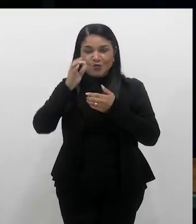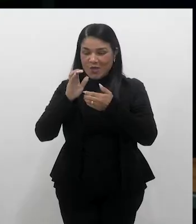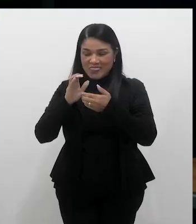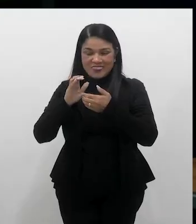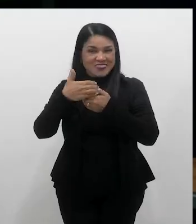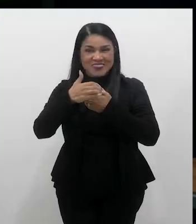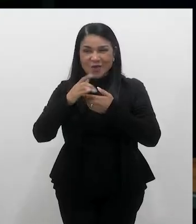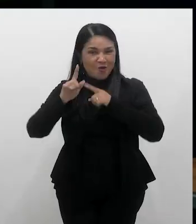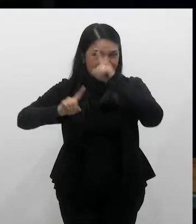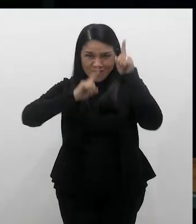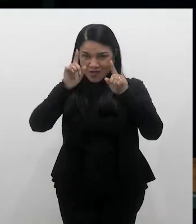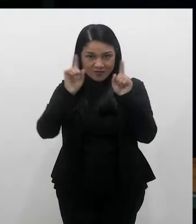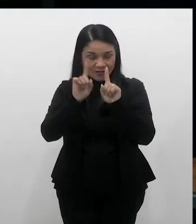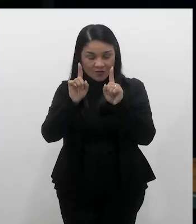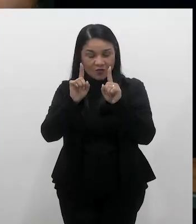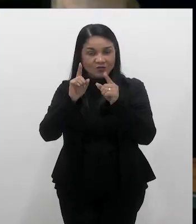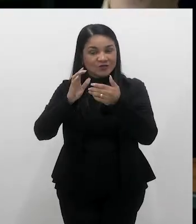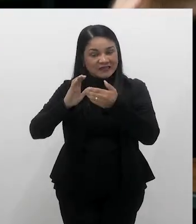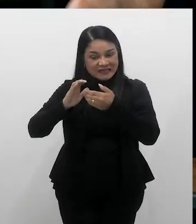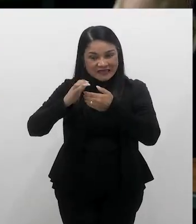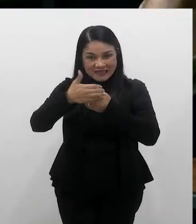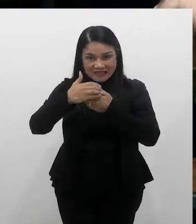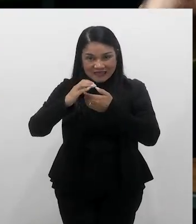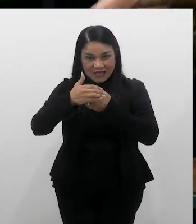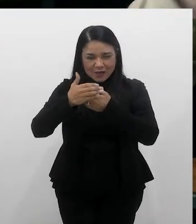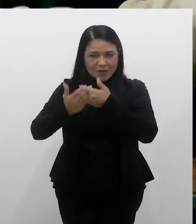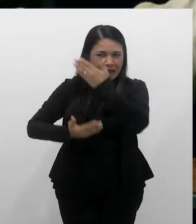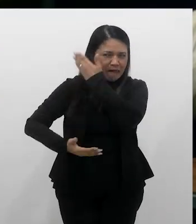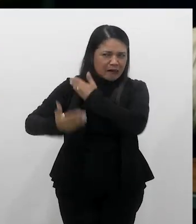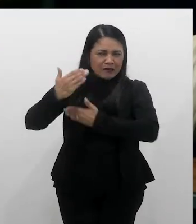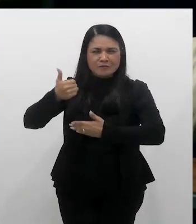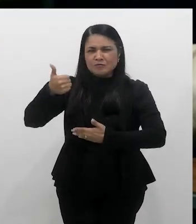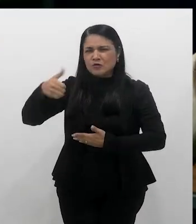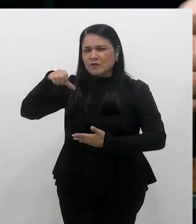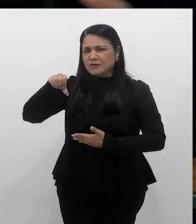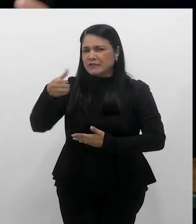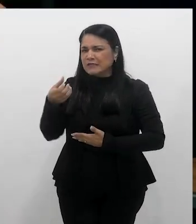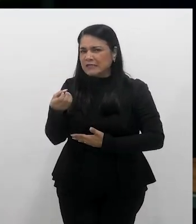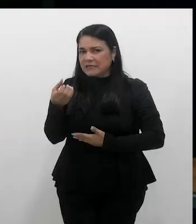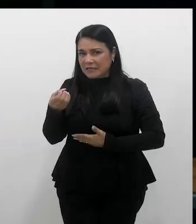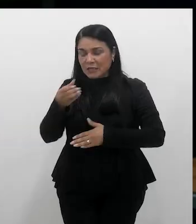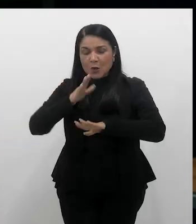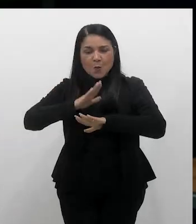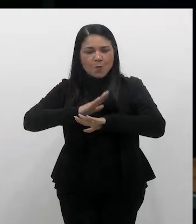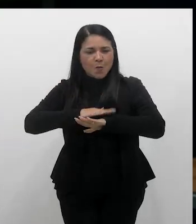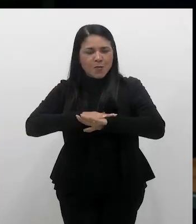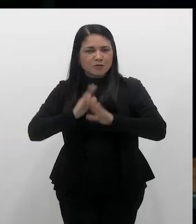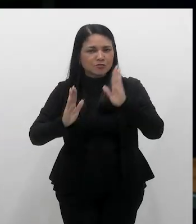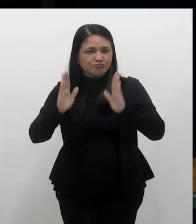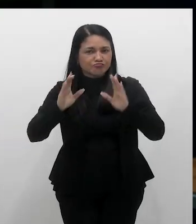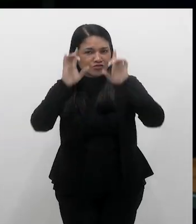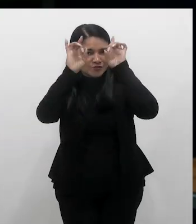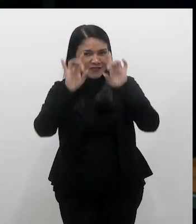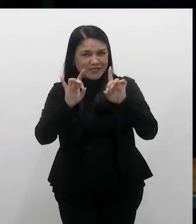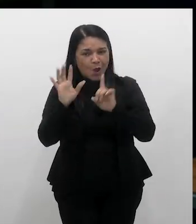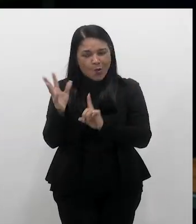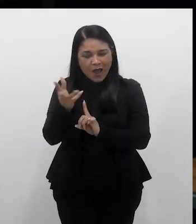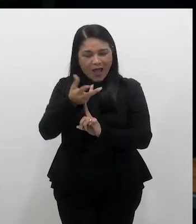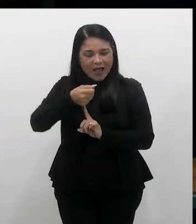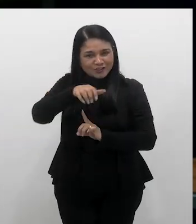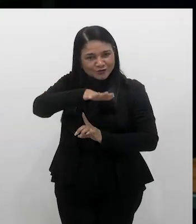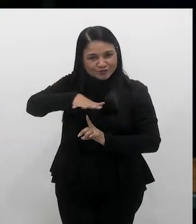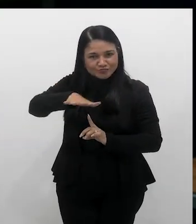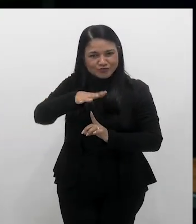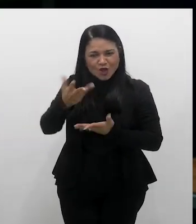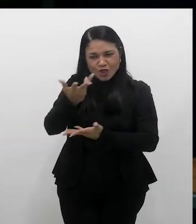gente inventou, né? Esse foi um termo que foi dado esse nome lá na década de 60, que era um momento muito especial dentro do campo das artes, né? Porque era um